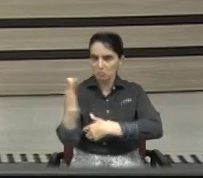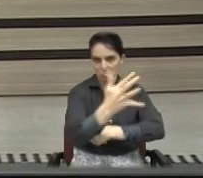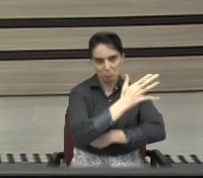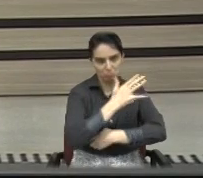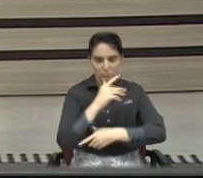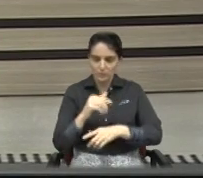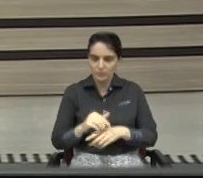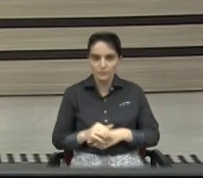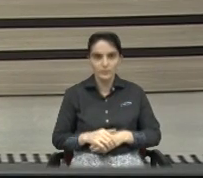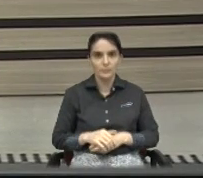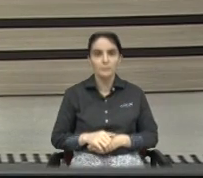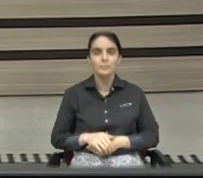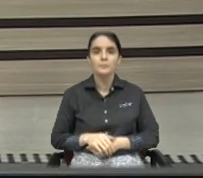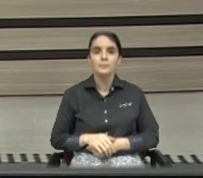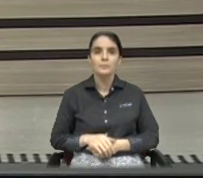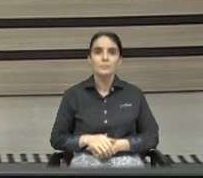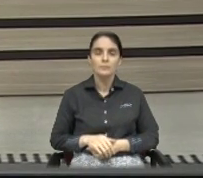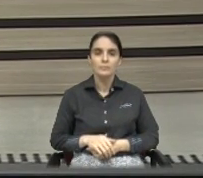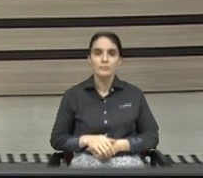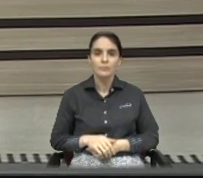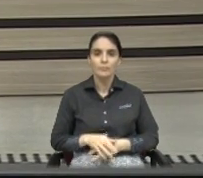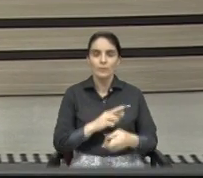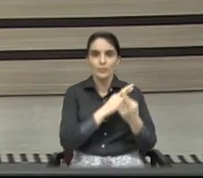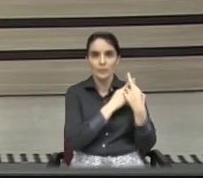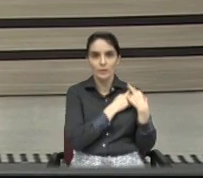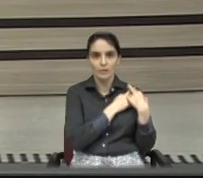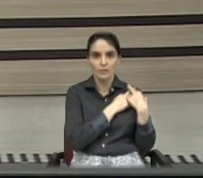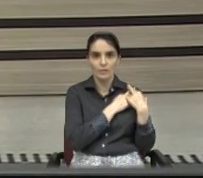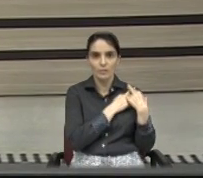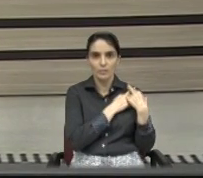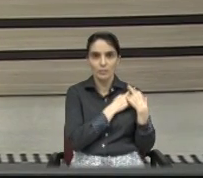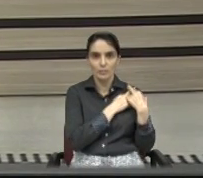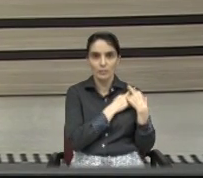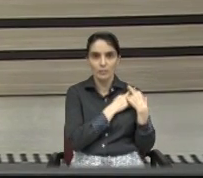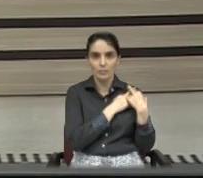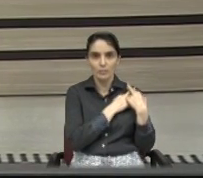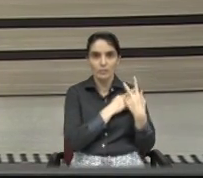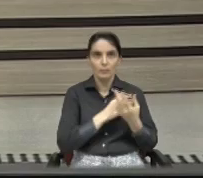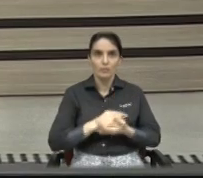município de Limeira e dá outras providências. Autor, vereador Dr. Raul.